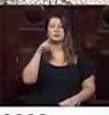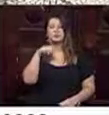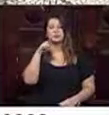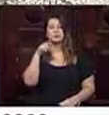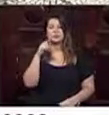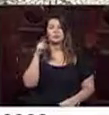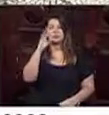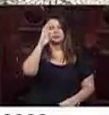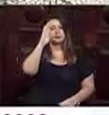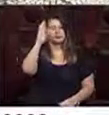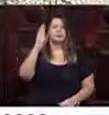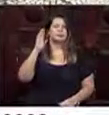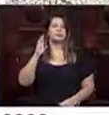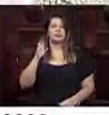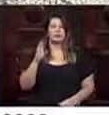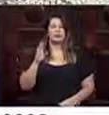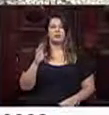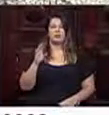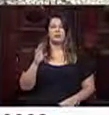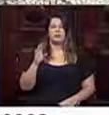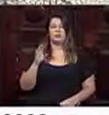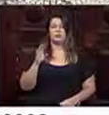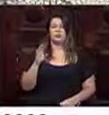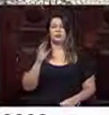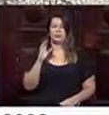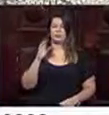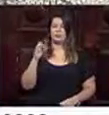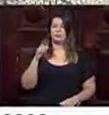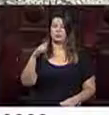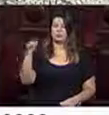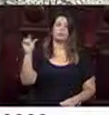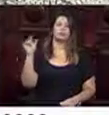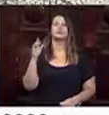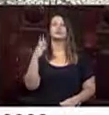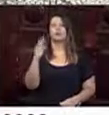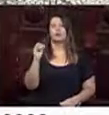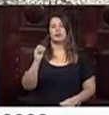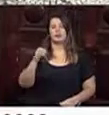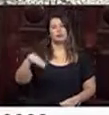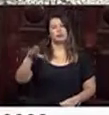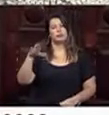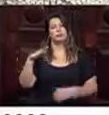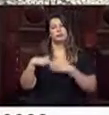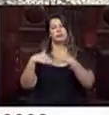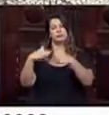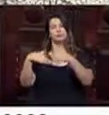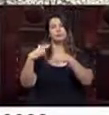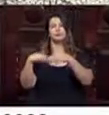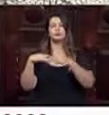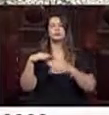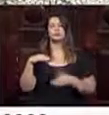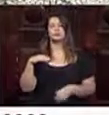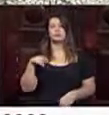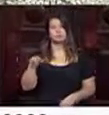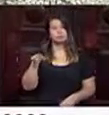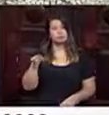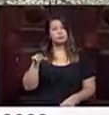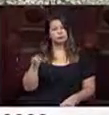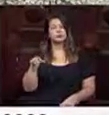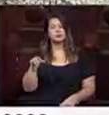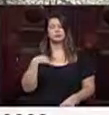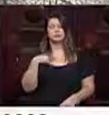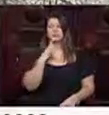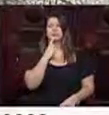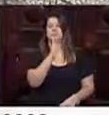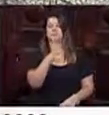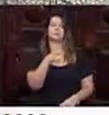essenciais, isso permitir que os outros 40 avancem, então eu vou responder a Vossa Excelência. Vossa Excelência sabe que eu não